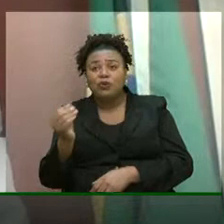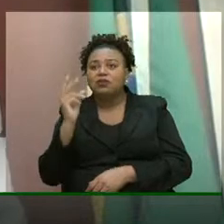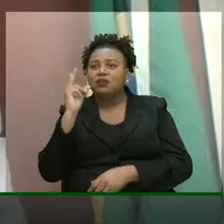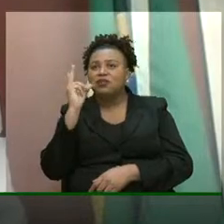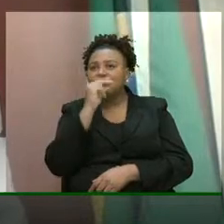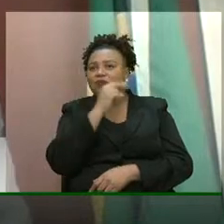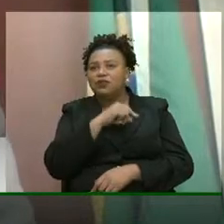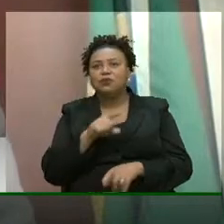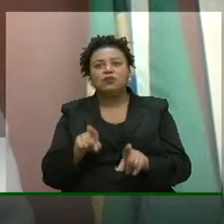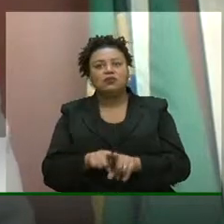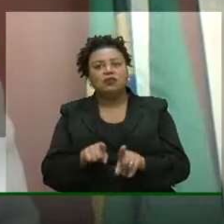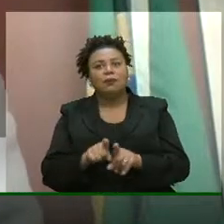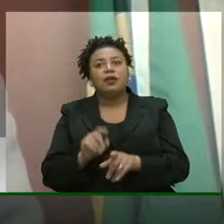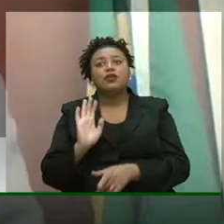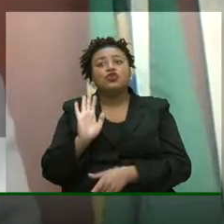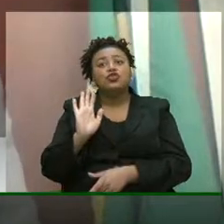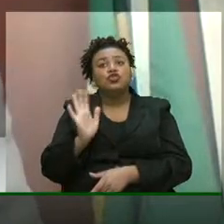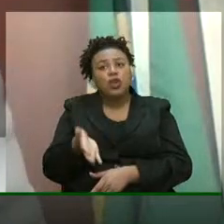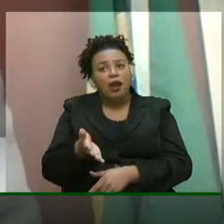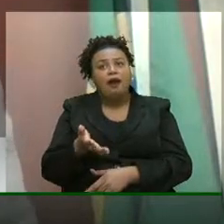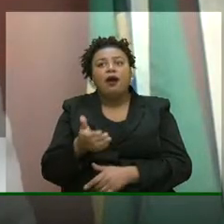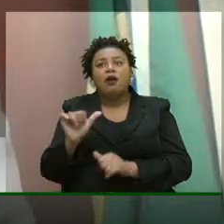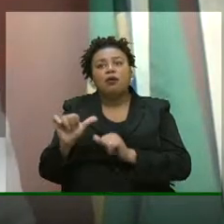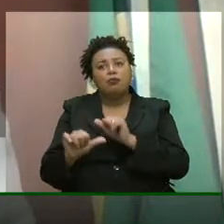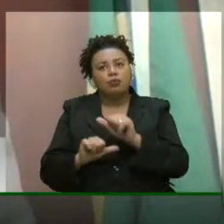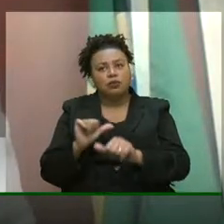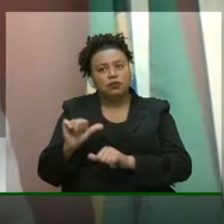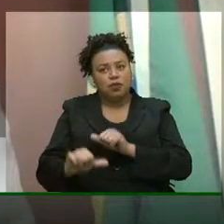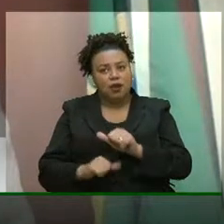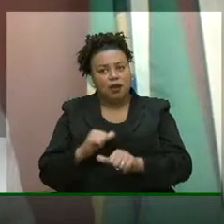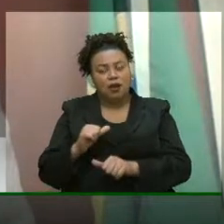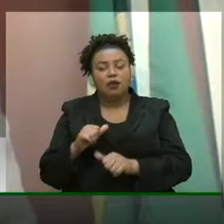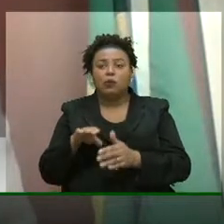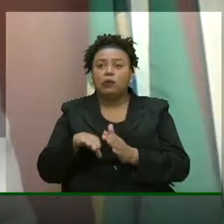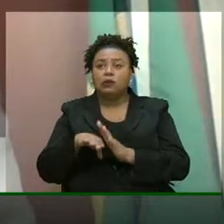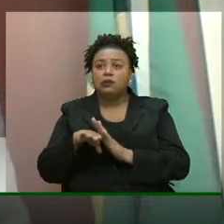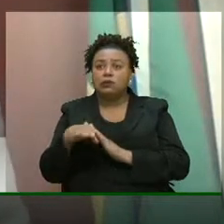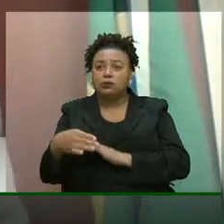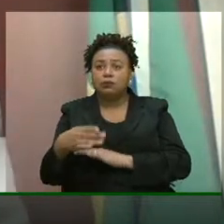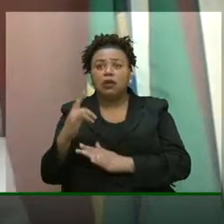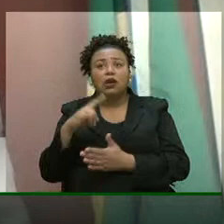prefeituras, inclusive, já alteraram,